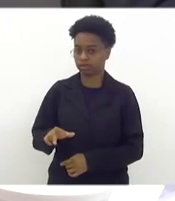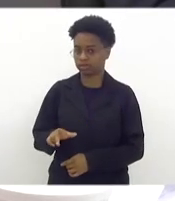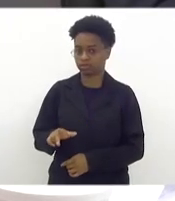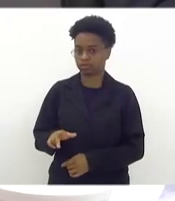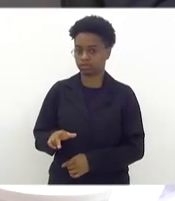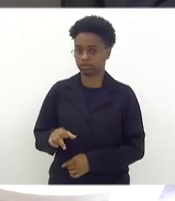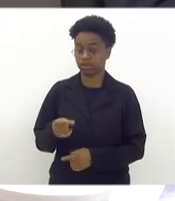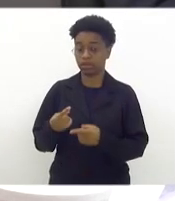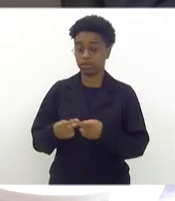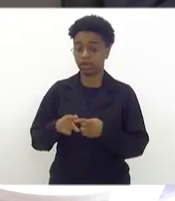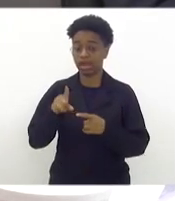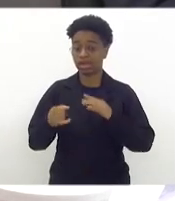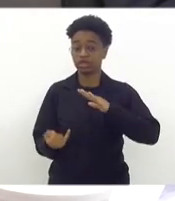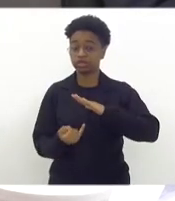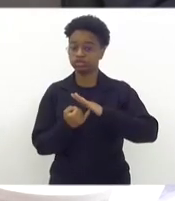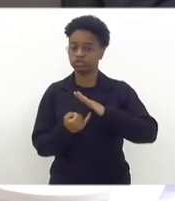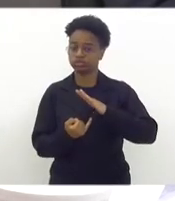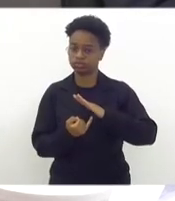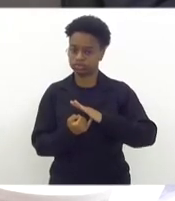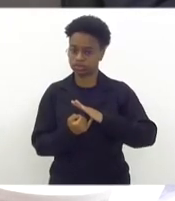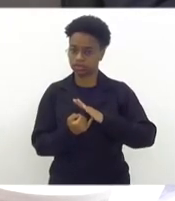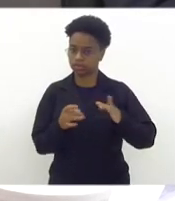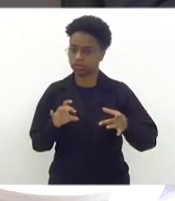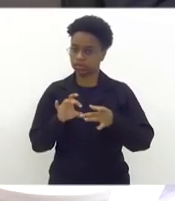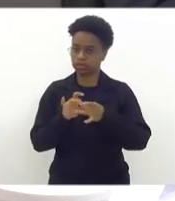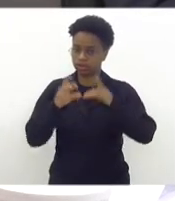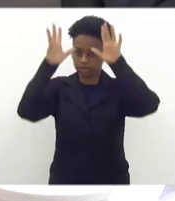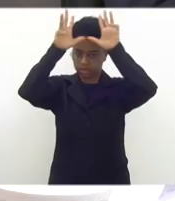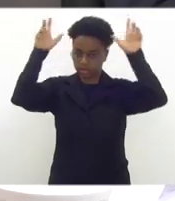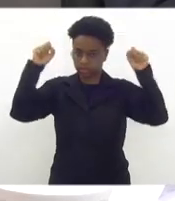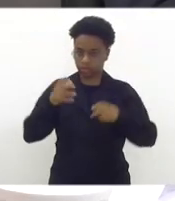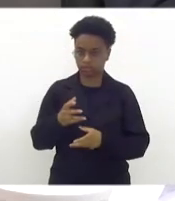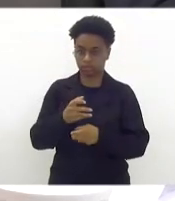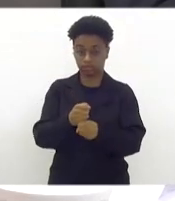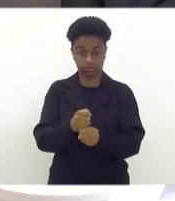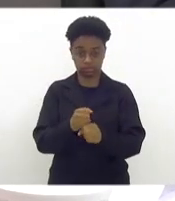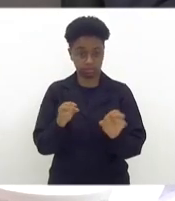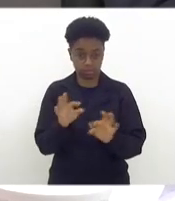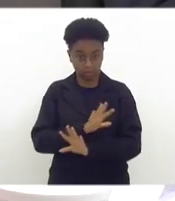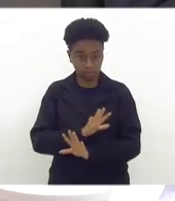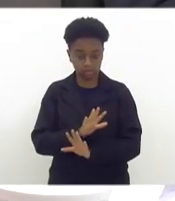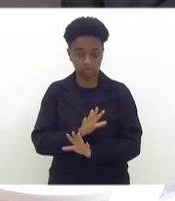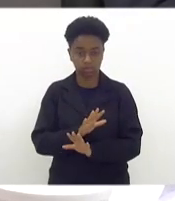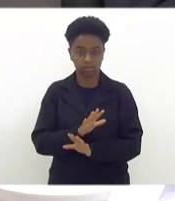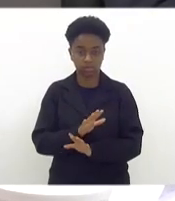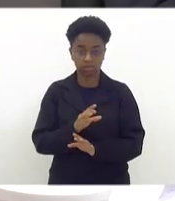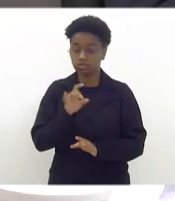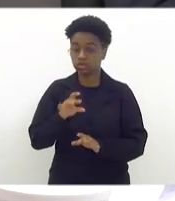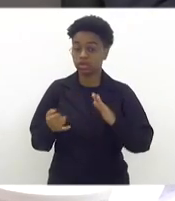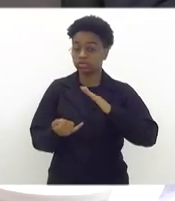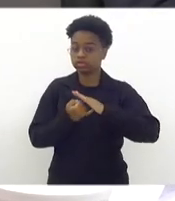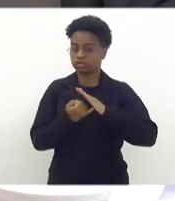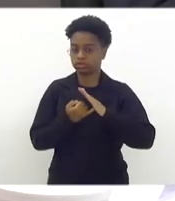Ele é uma instituição do Tribunal de Contas. Perfeito. Ponto. Ele é uma instituição do Tribunal de